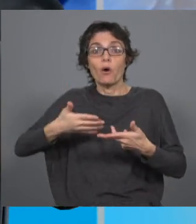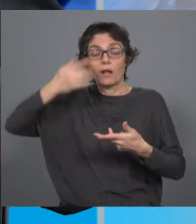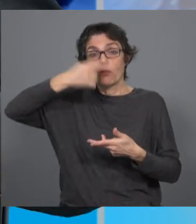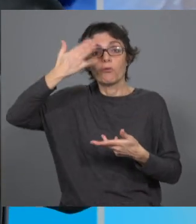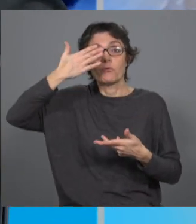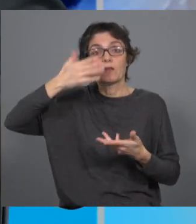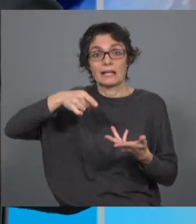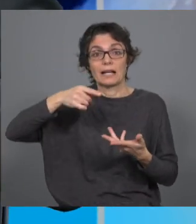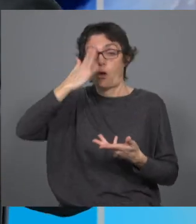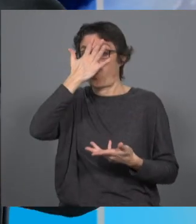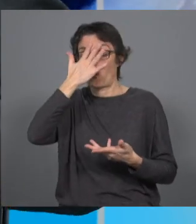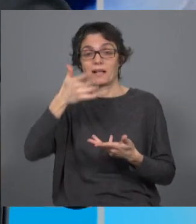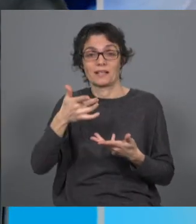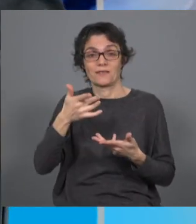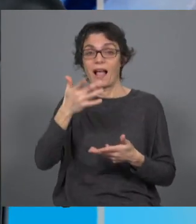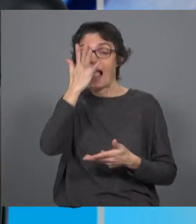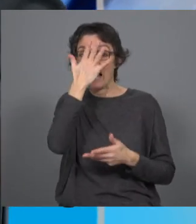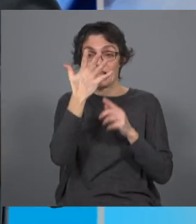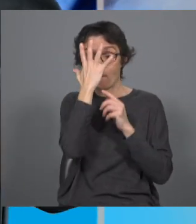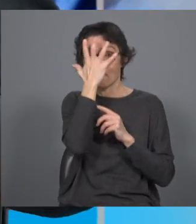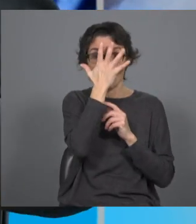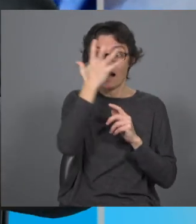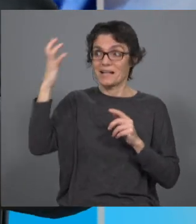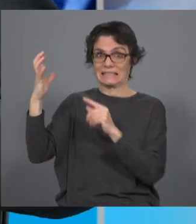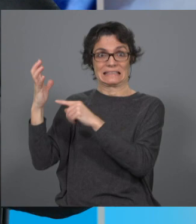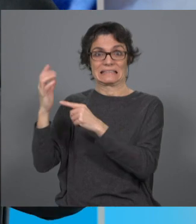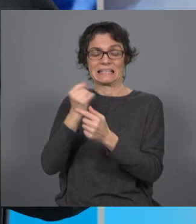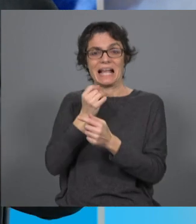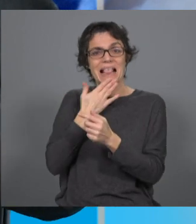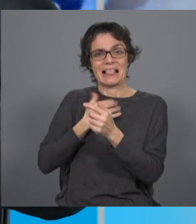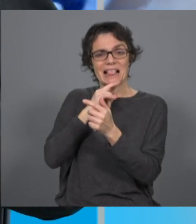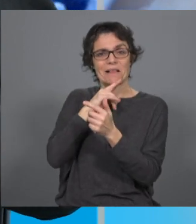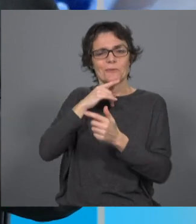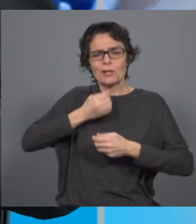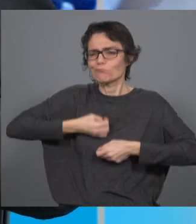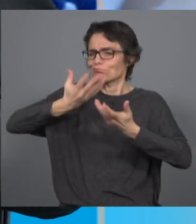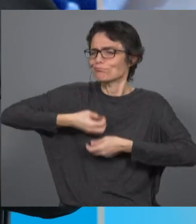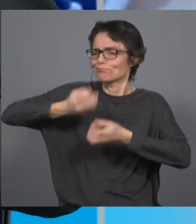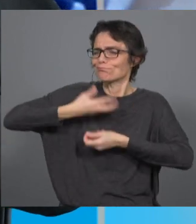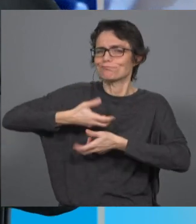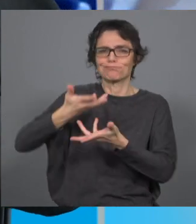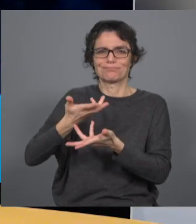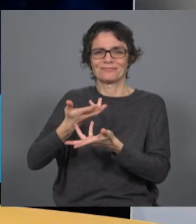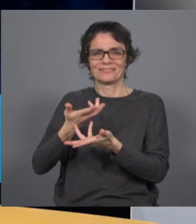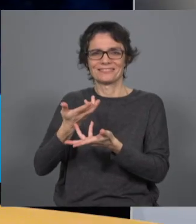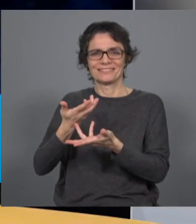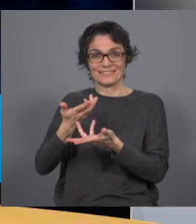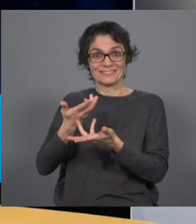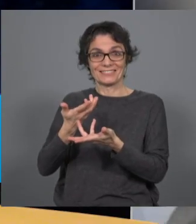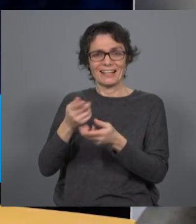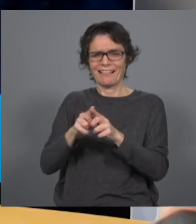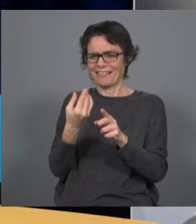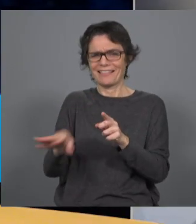outras dimensões que nós temos escondidas, recalcadas. E essa é, digamos assim, uma das